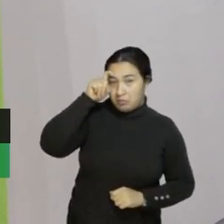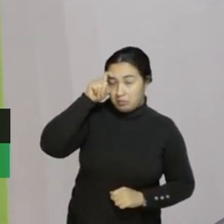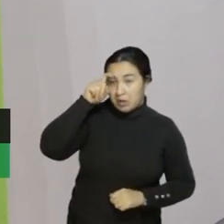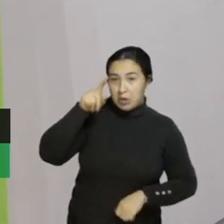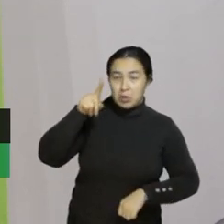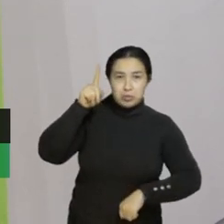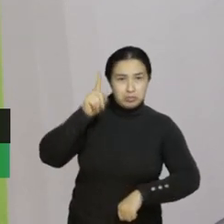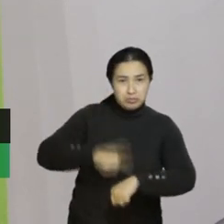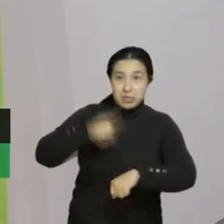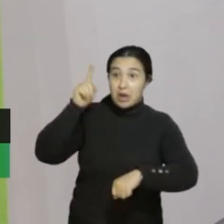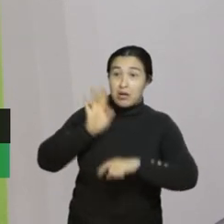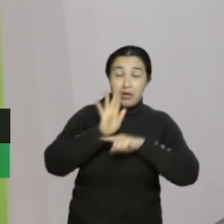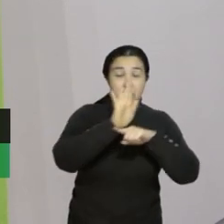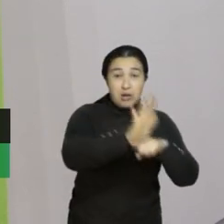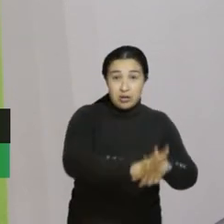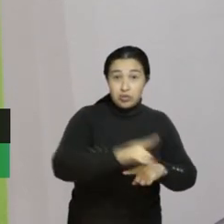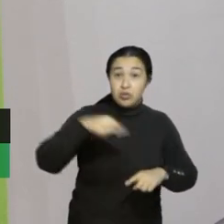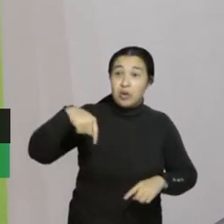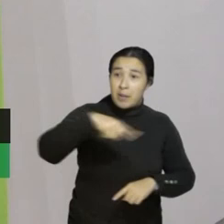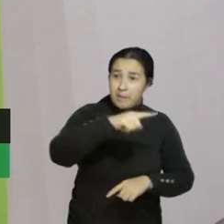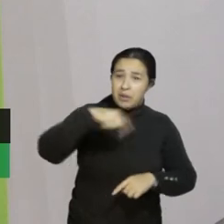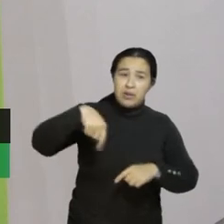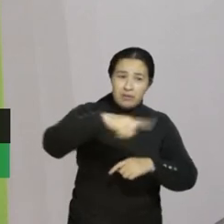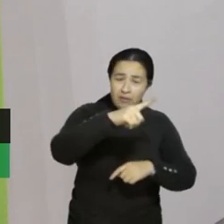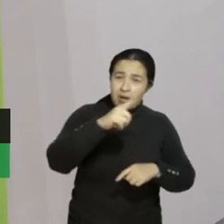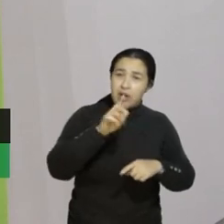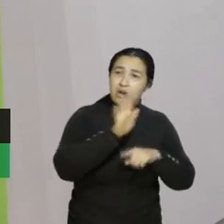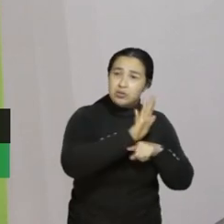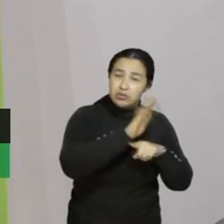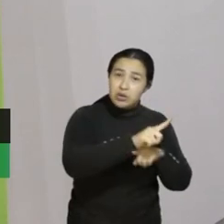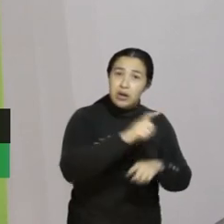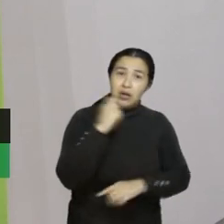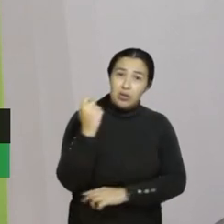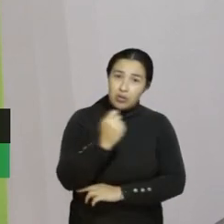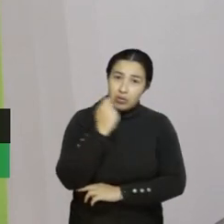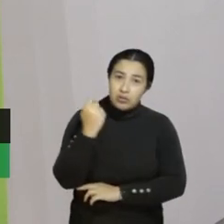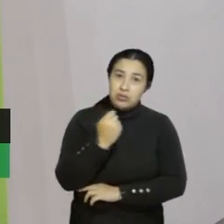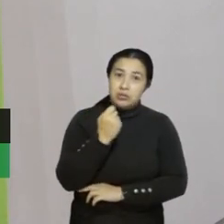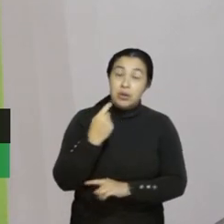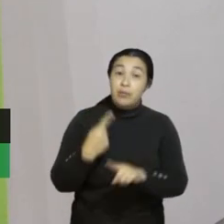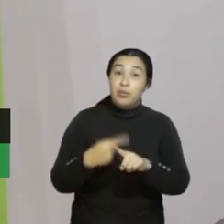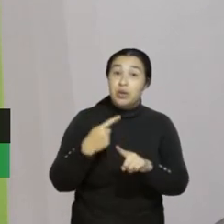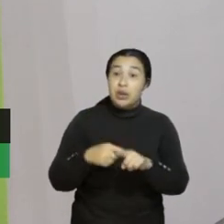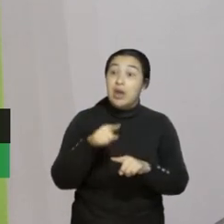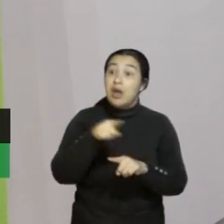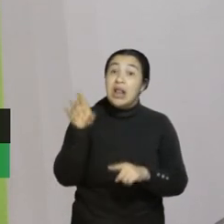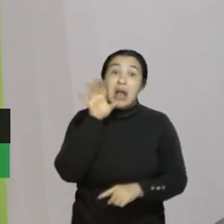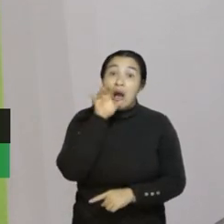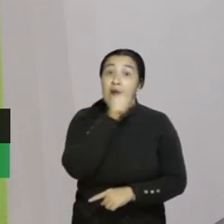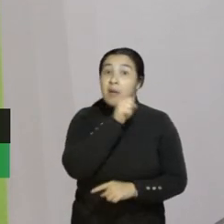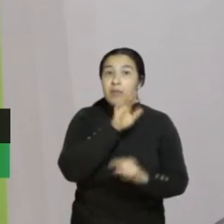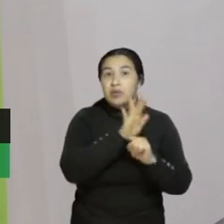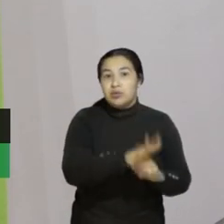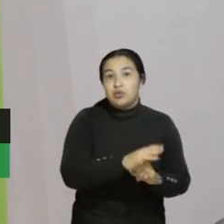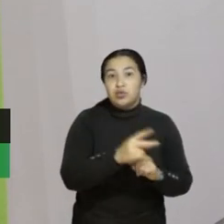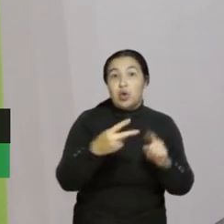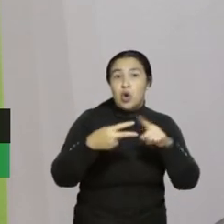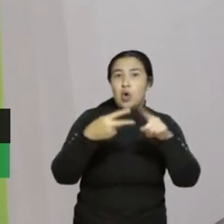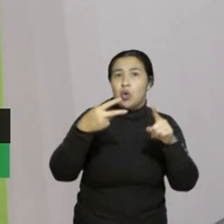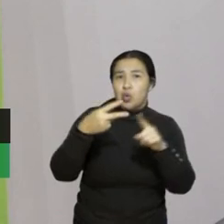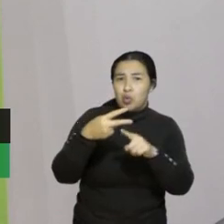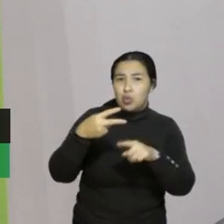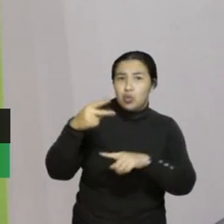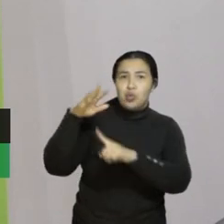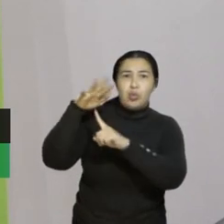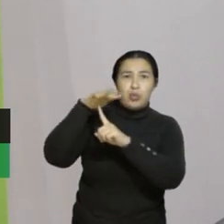em enviar as forças de segurança do nosso estado para o Rio Grande do Sul, porque agiu muito rápido. Duas aeronaves, batalhão de